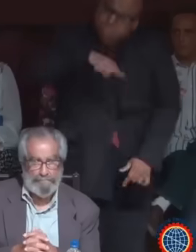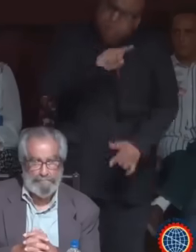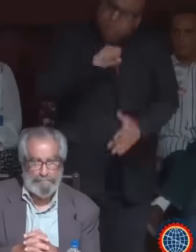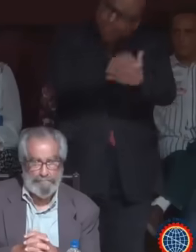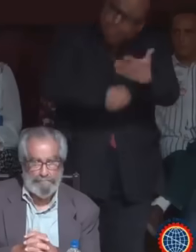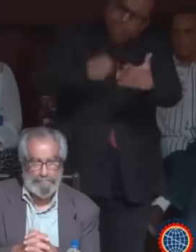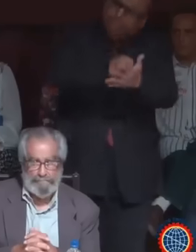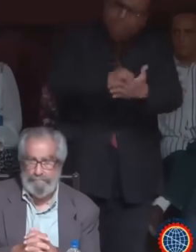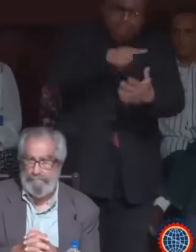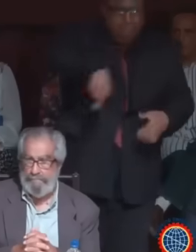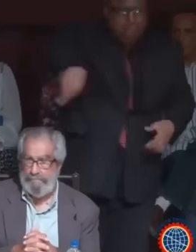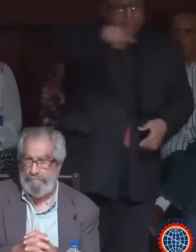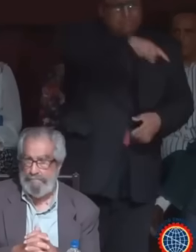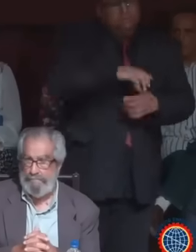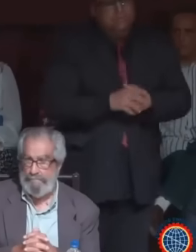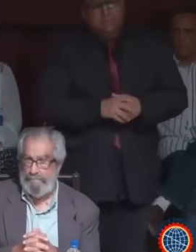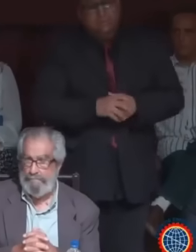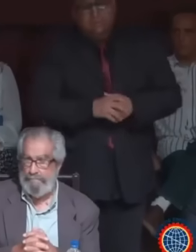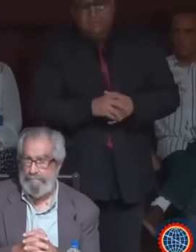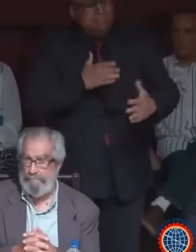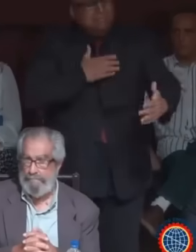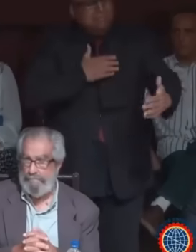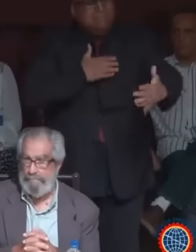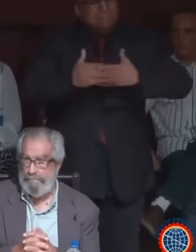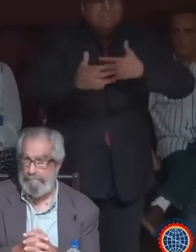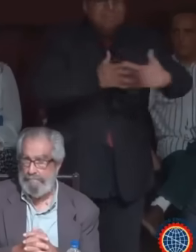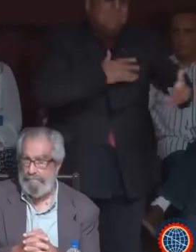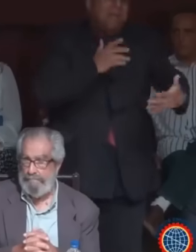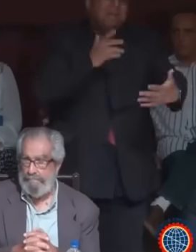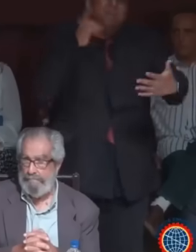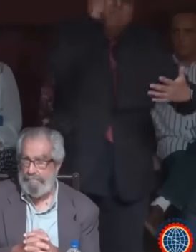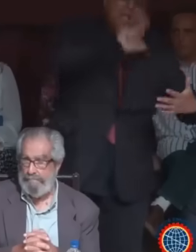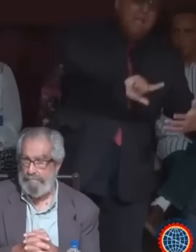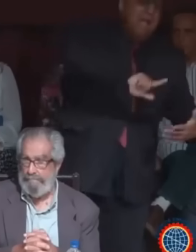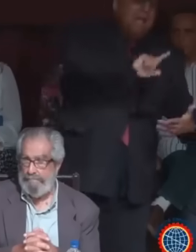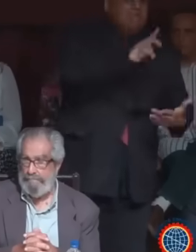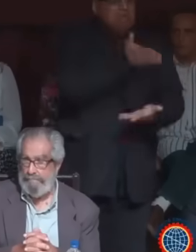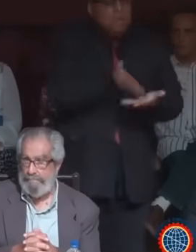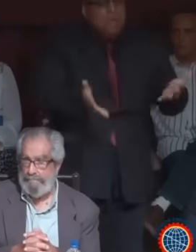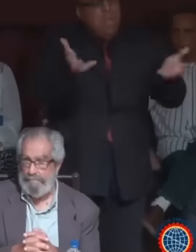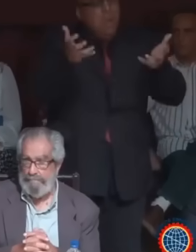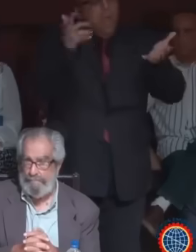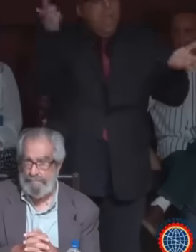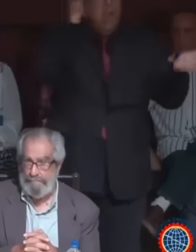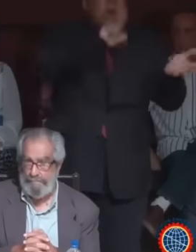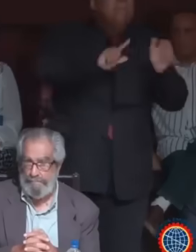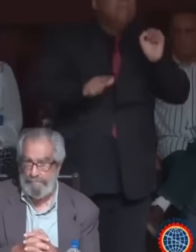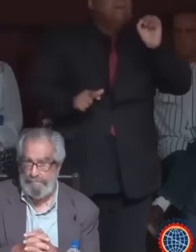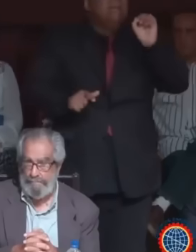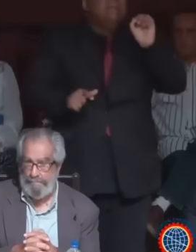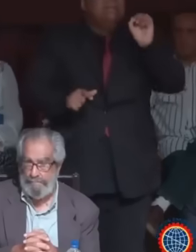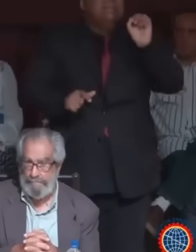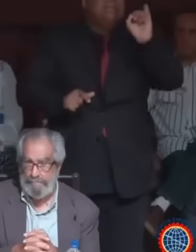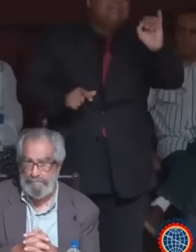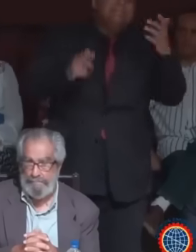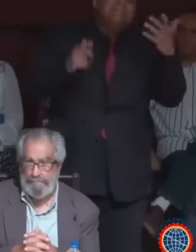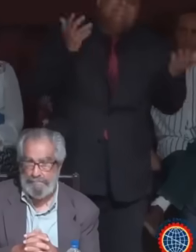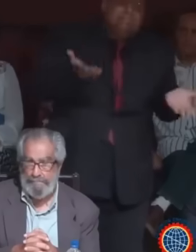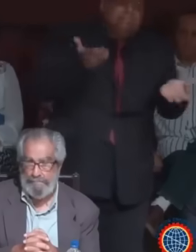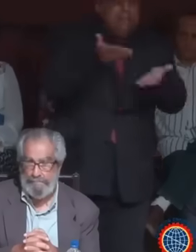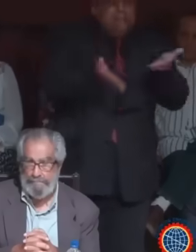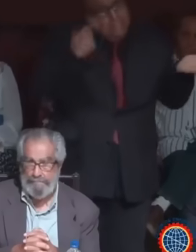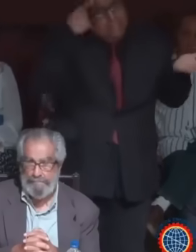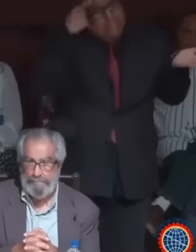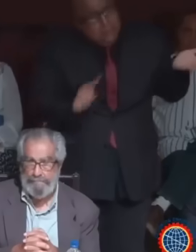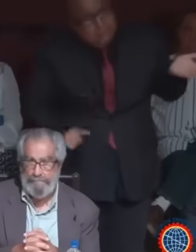resultado. E independente do resultado, que eu espero que seja favorável a nós, porque nós temos muita